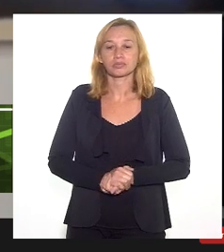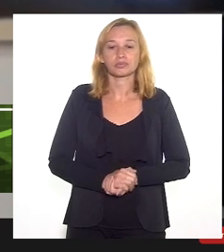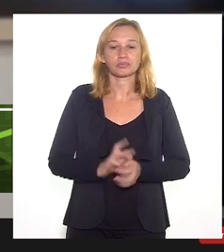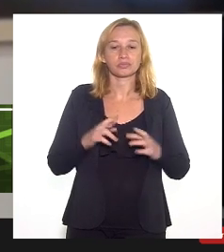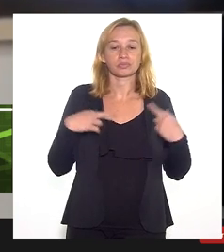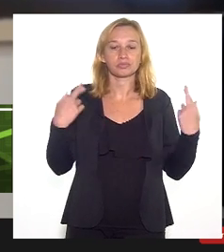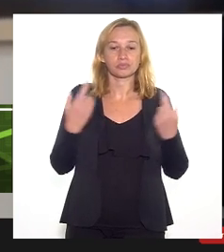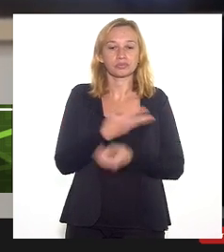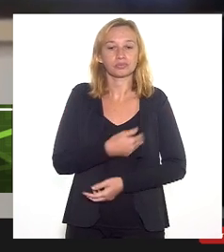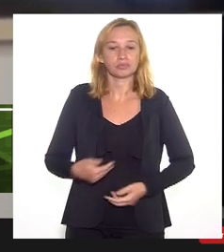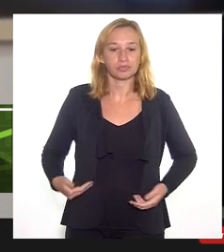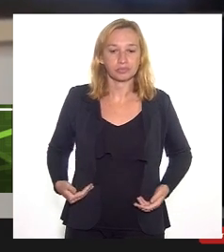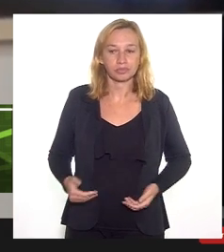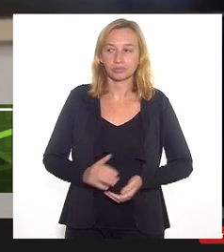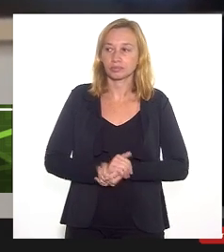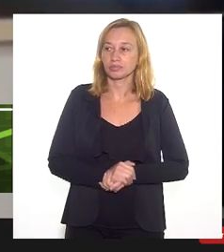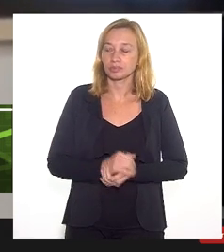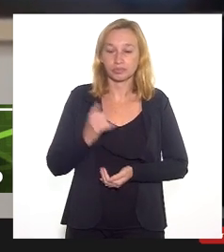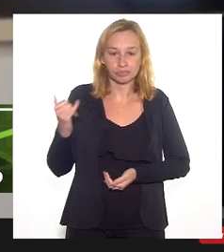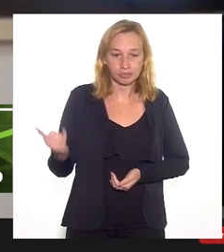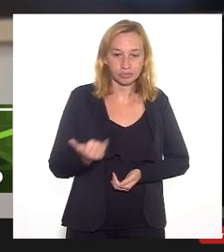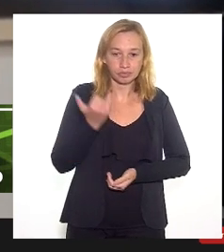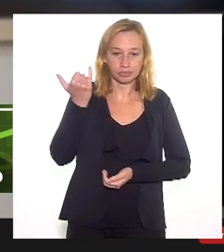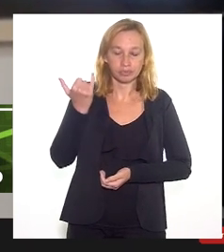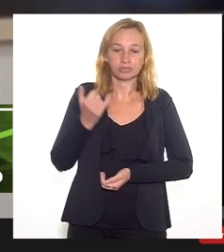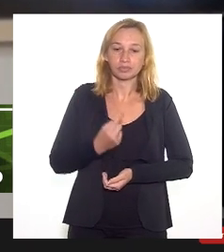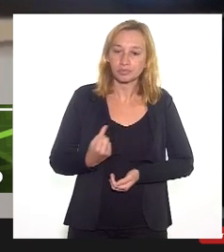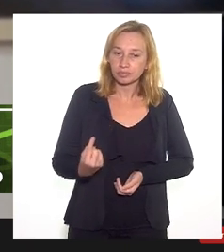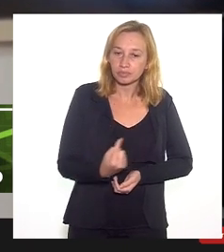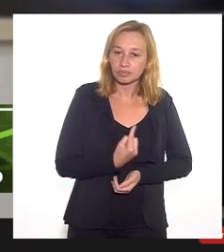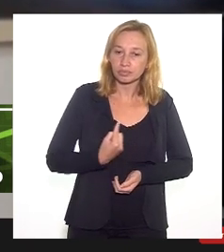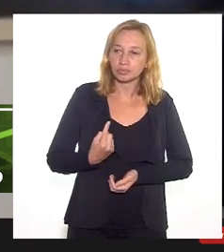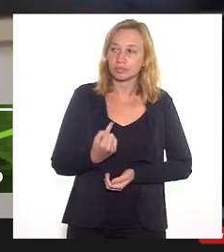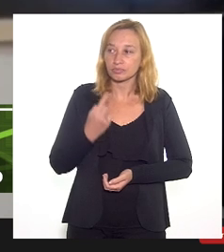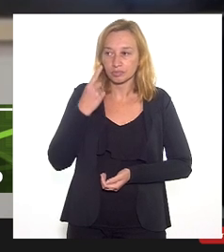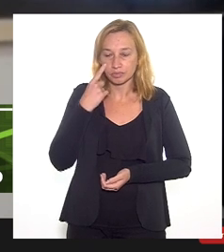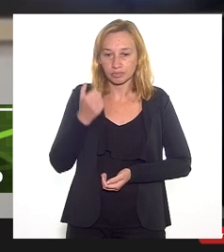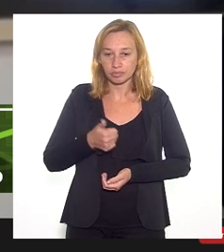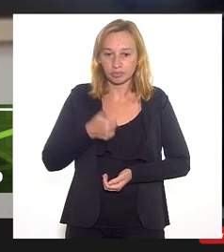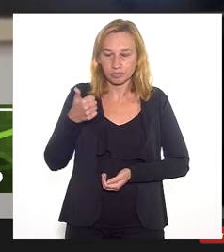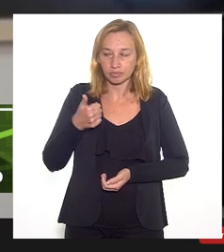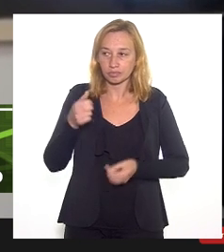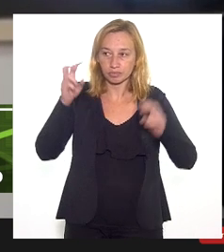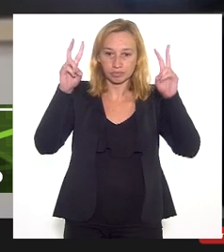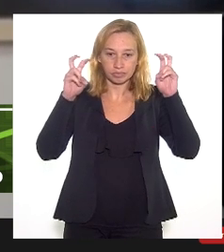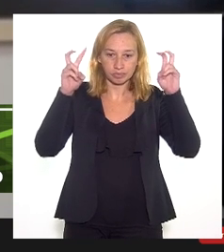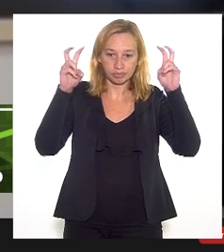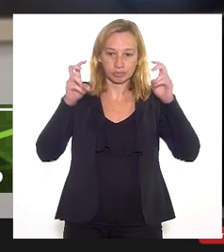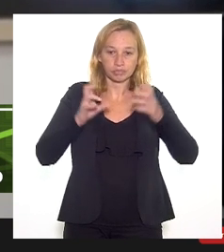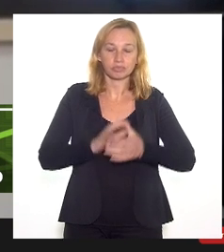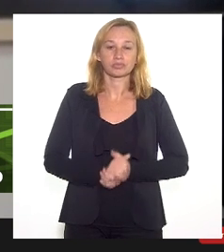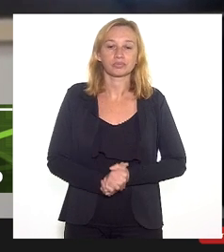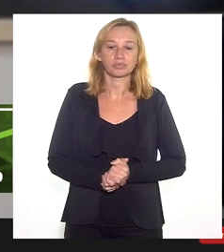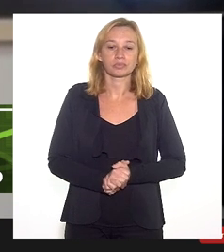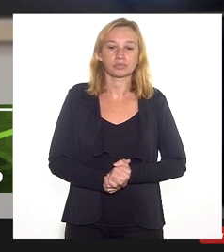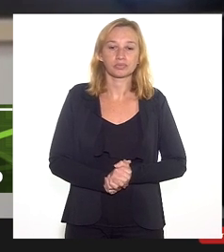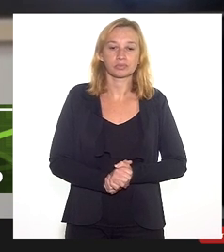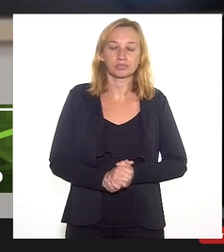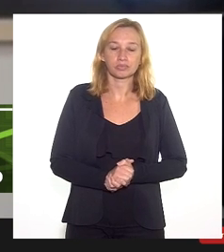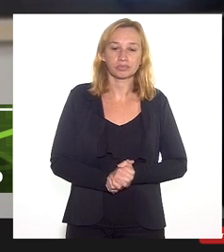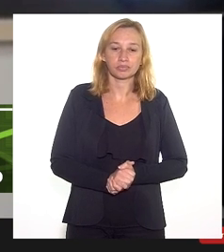audiência pública foi extremamente importante para nós delinearmos os temas que estarão